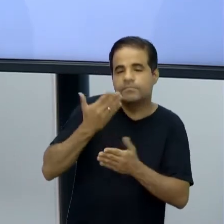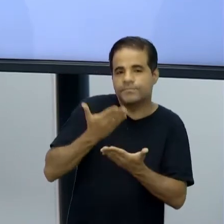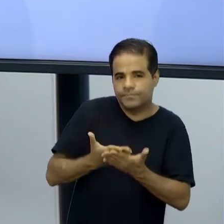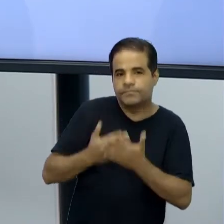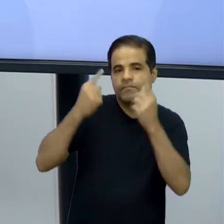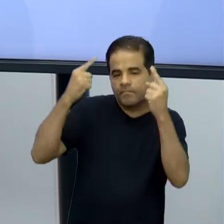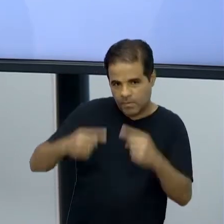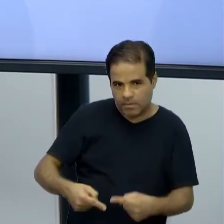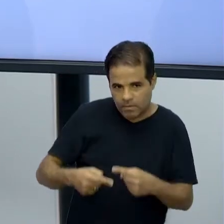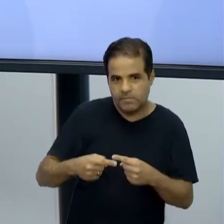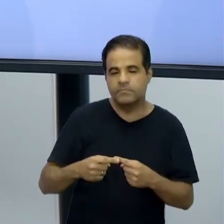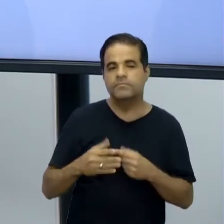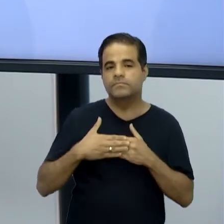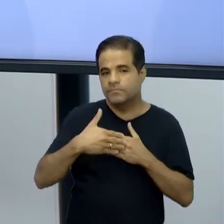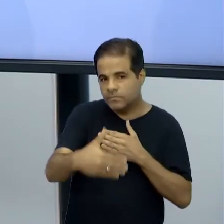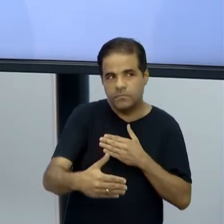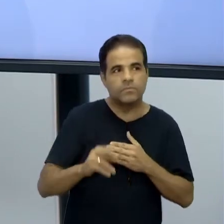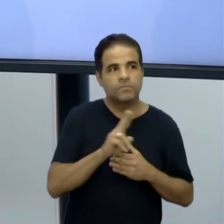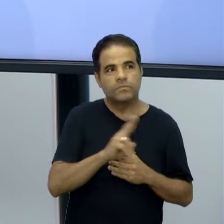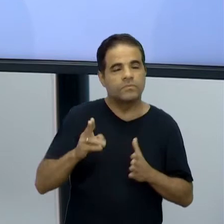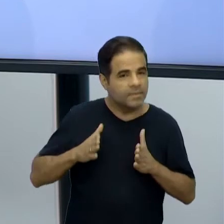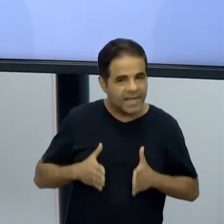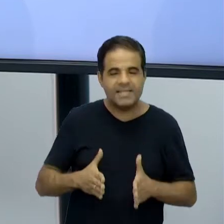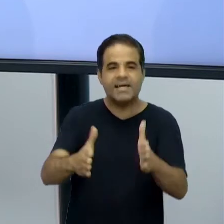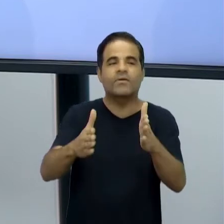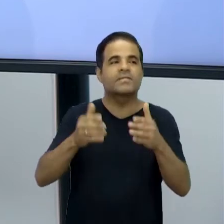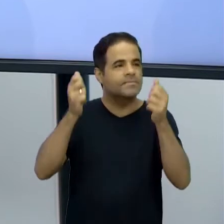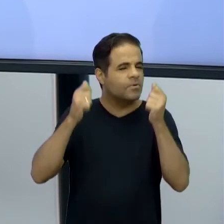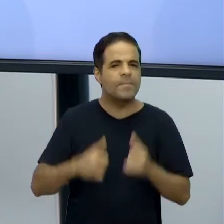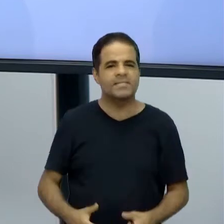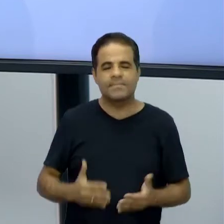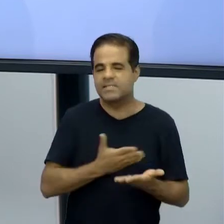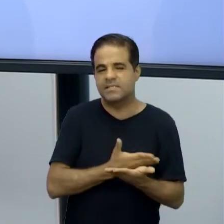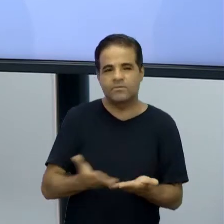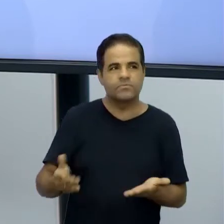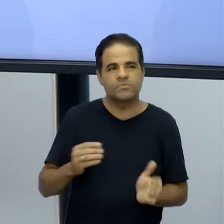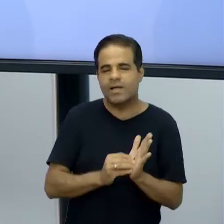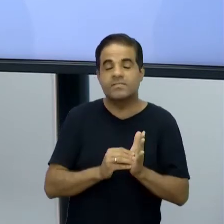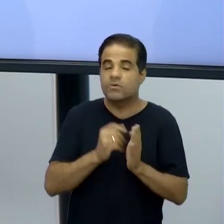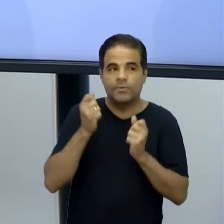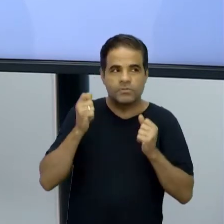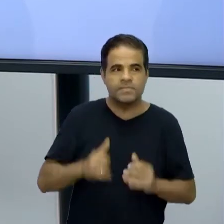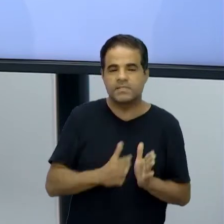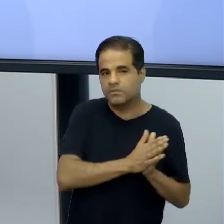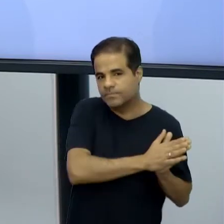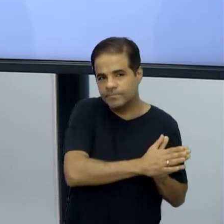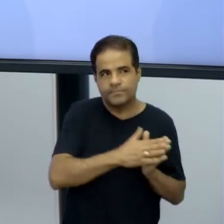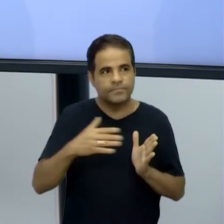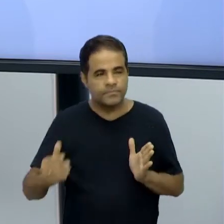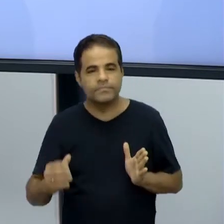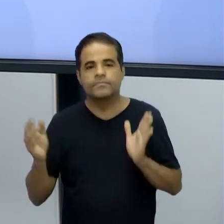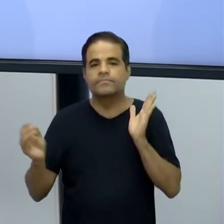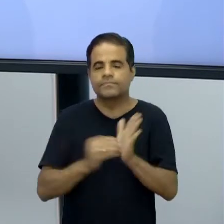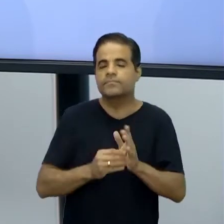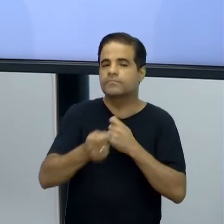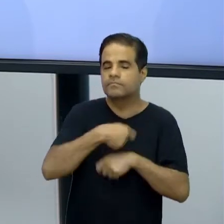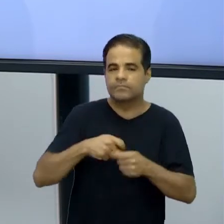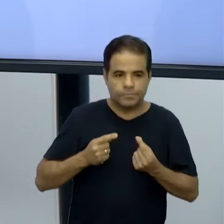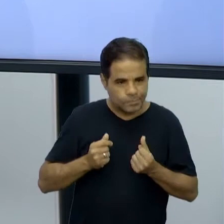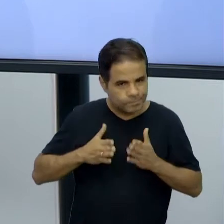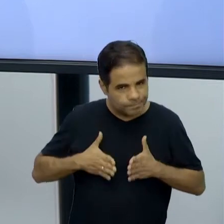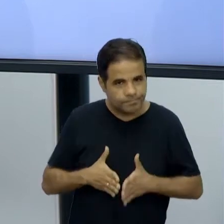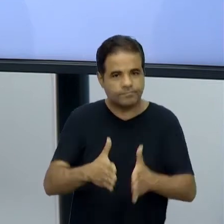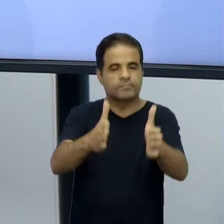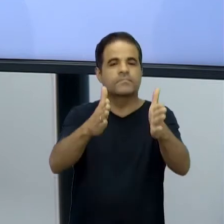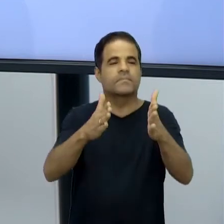Essa trilha financeira aí, que é o nome que o Centro de Mídias colocou, e cada escola aí pode colocar o nome que quiser. A trilha financeira, ela tinha